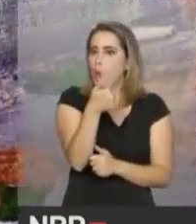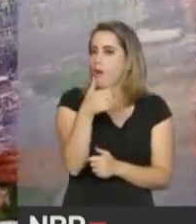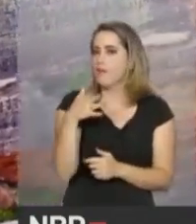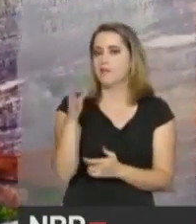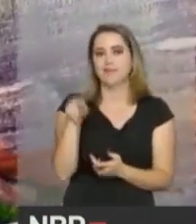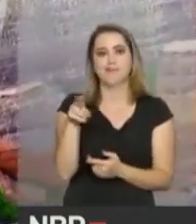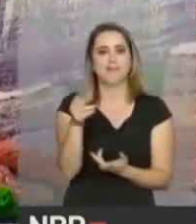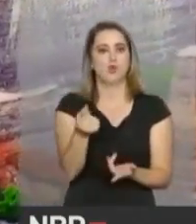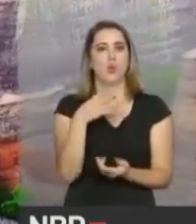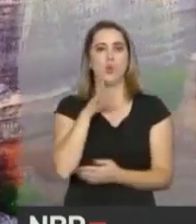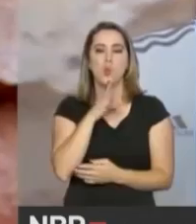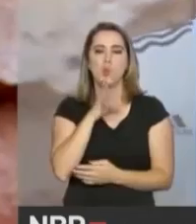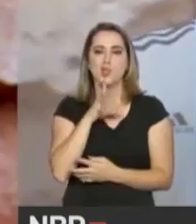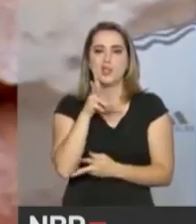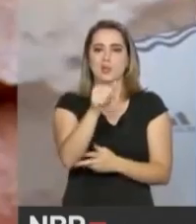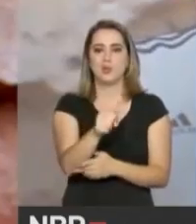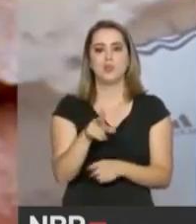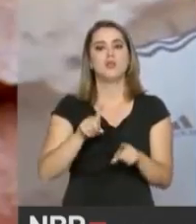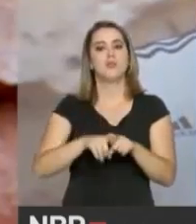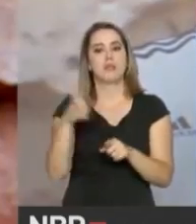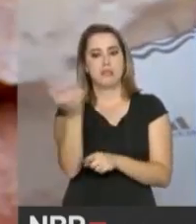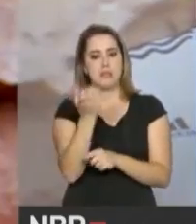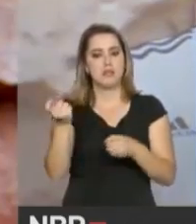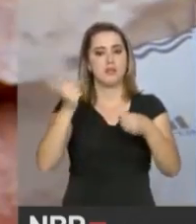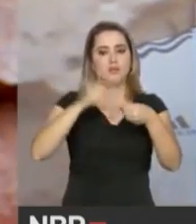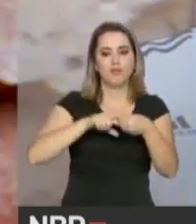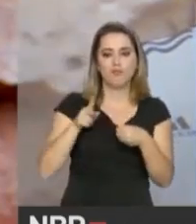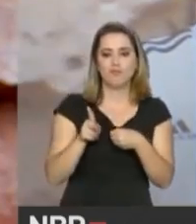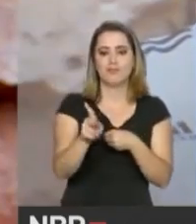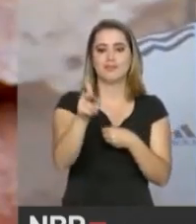E para quem vem, a certeza é querer voltar.